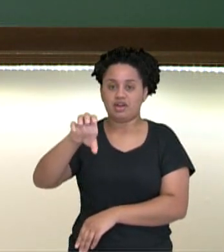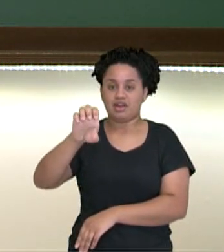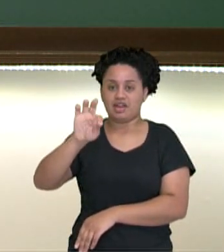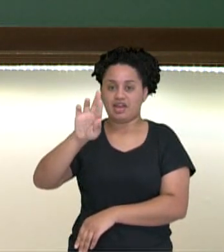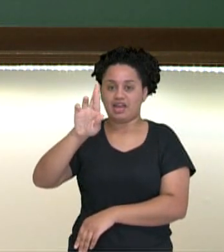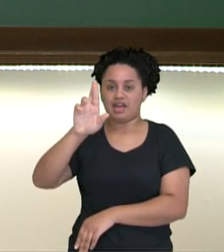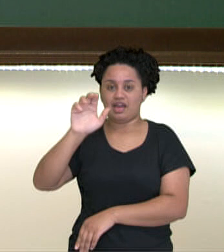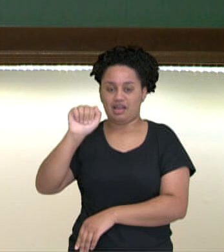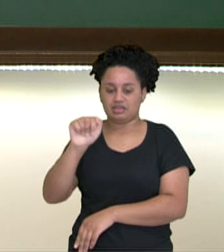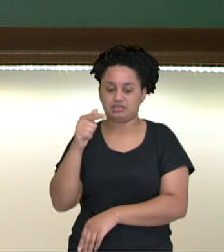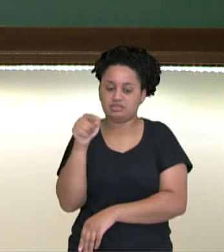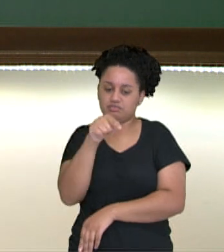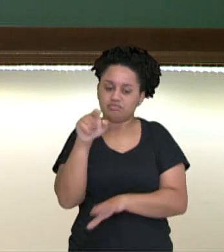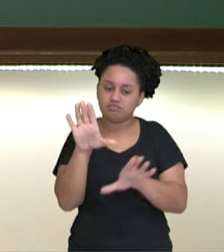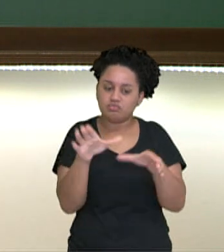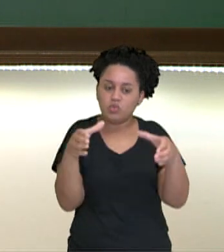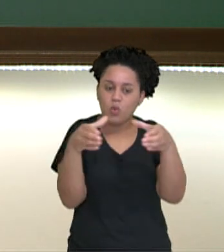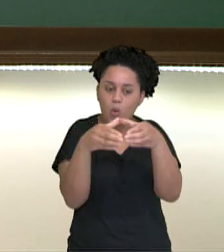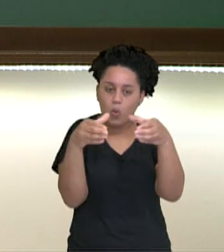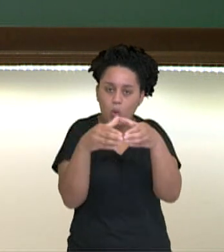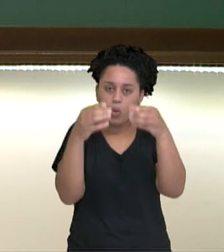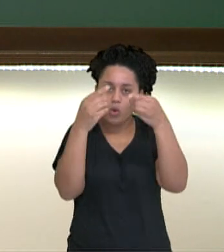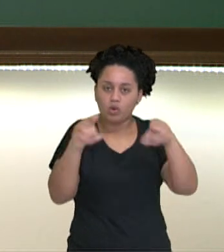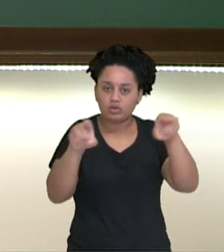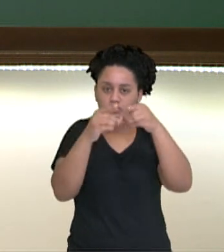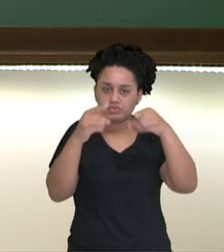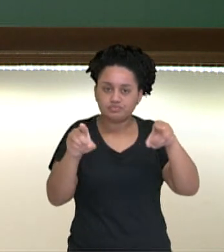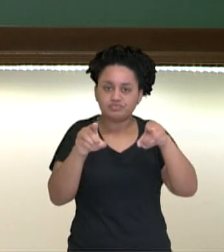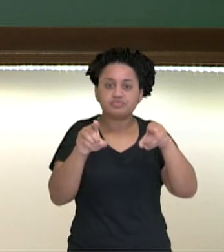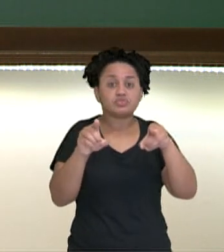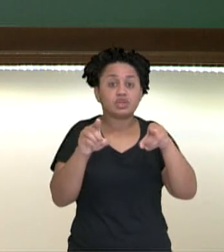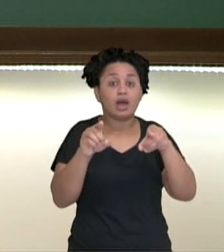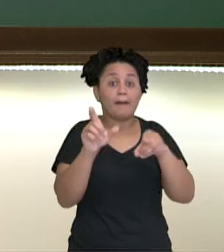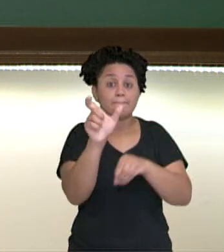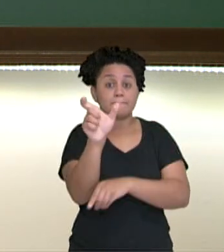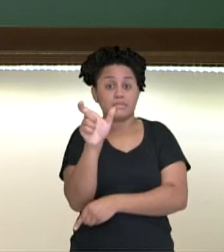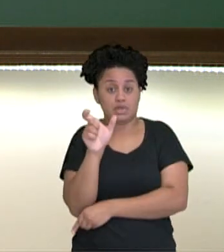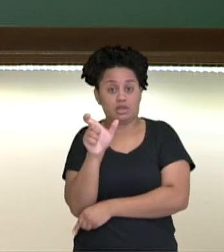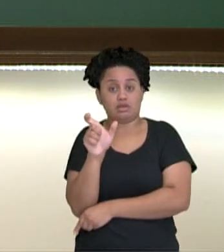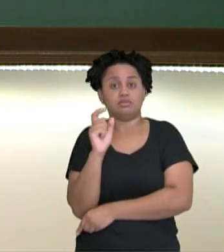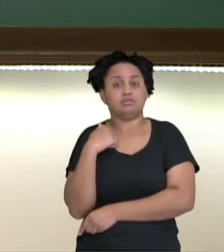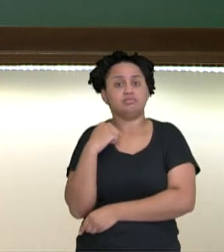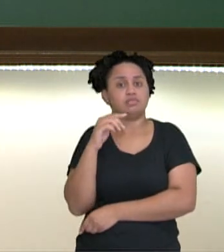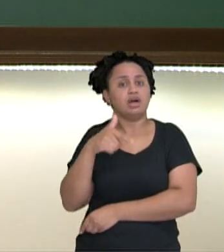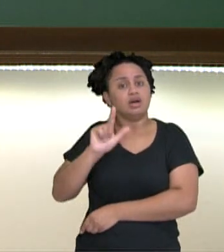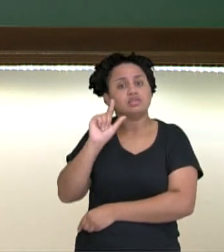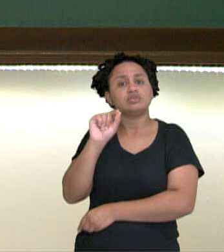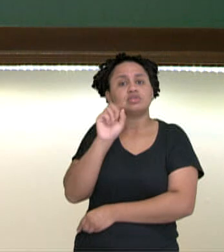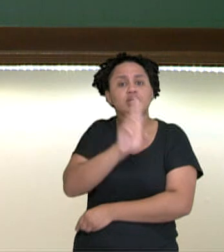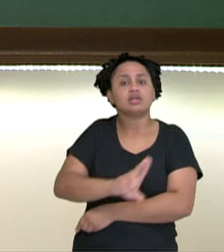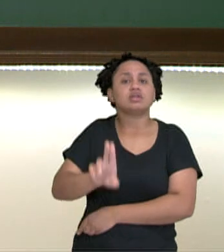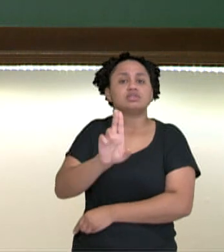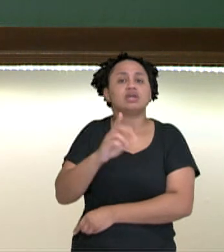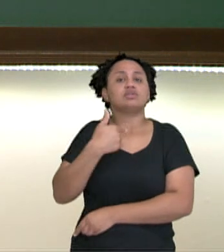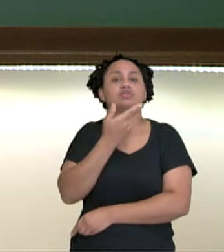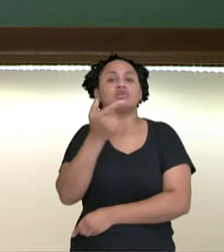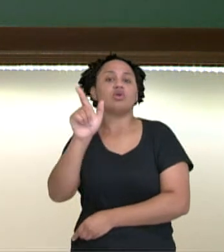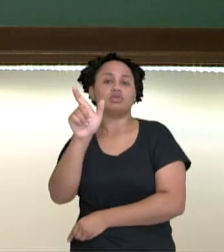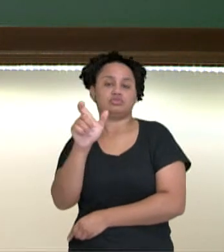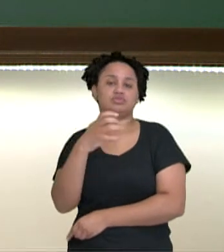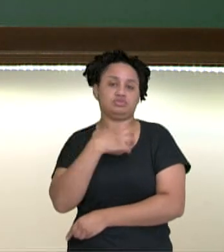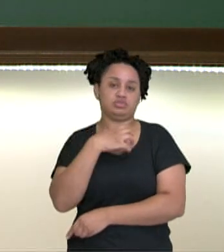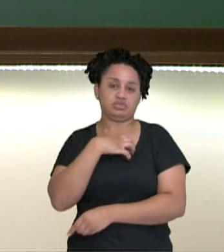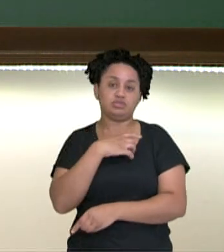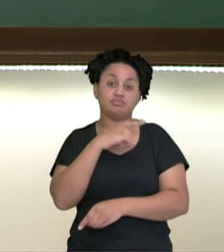orquestra, denominando um grupo de músicas, o termo orquestra era utilizado de outras maneiras.